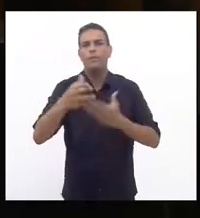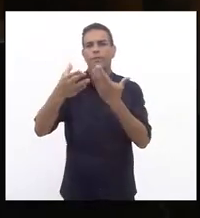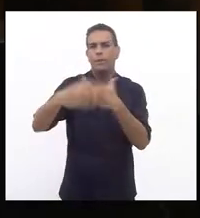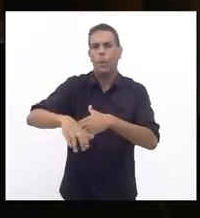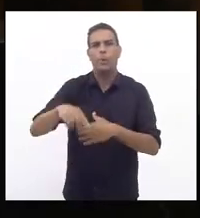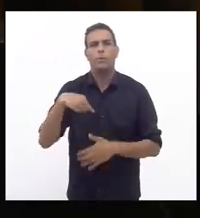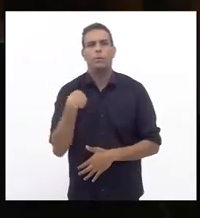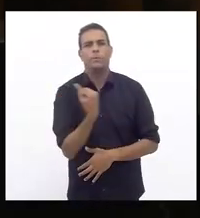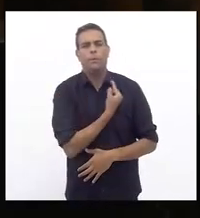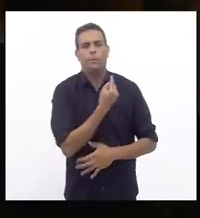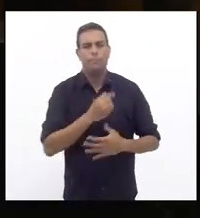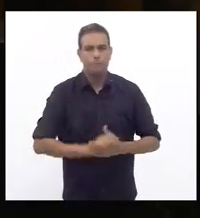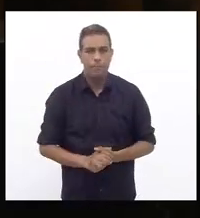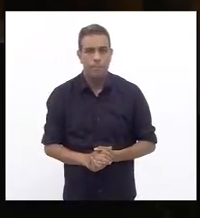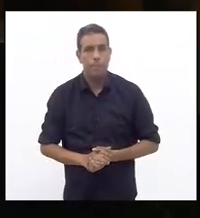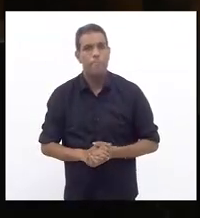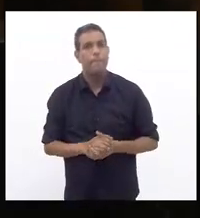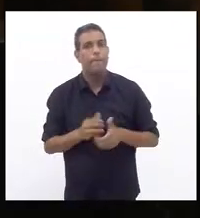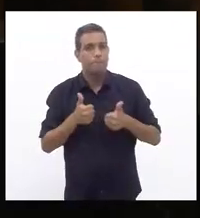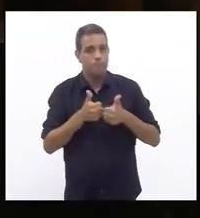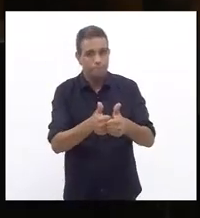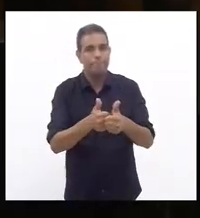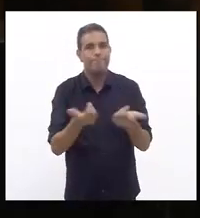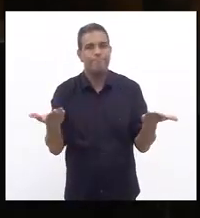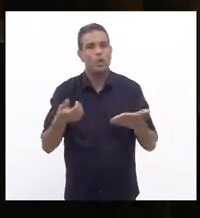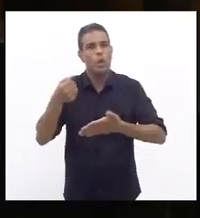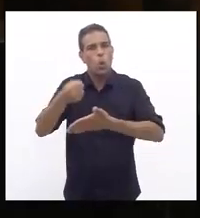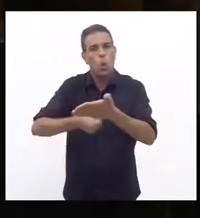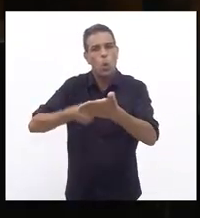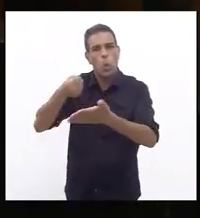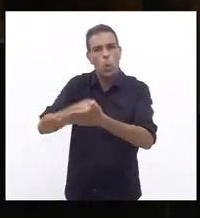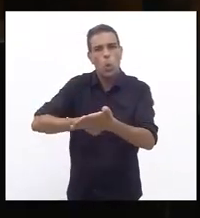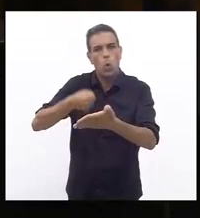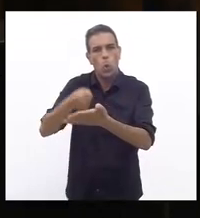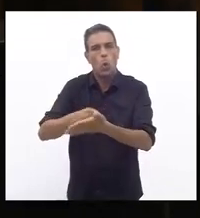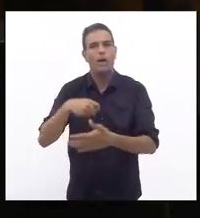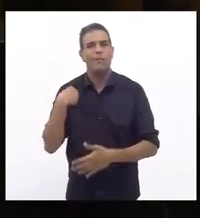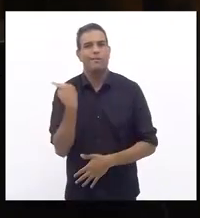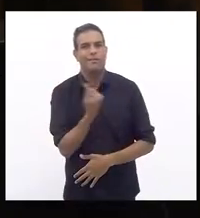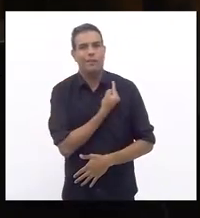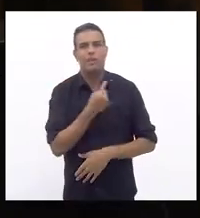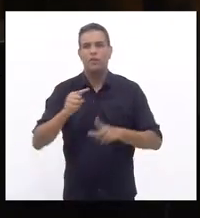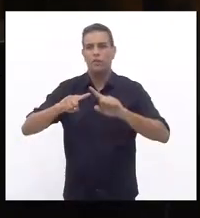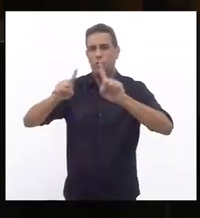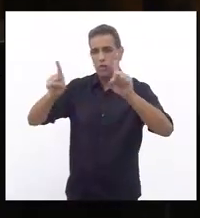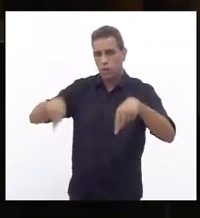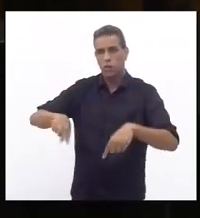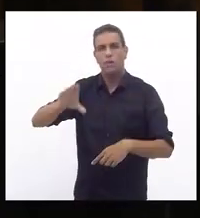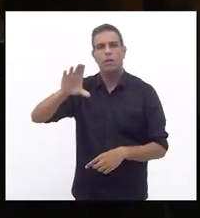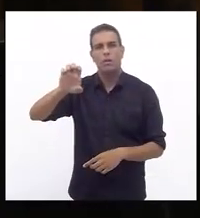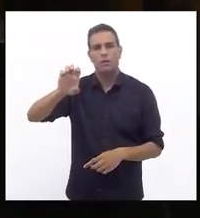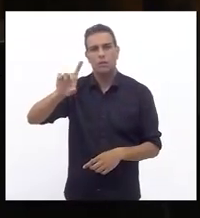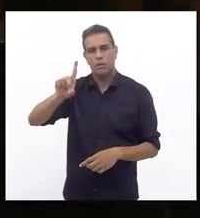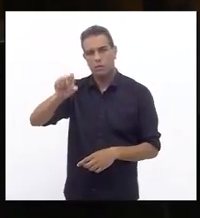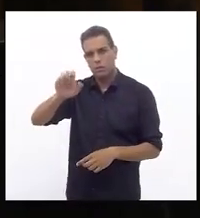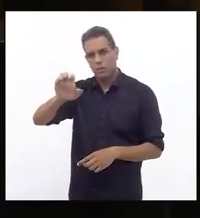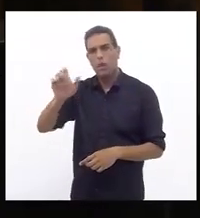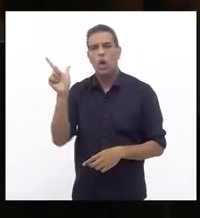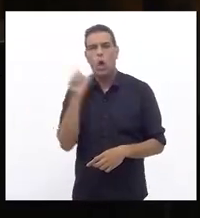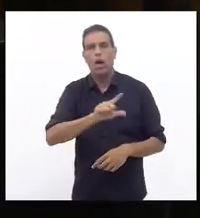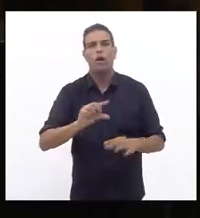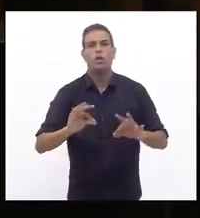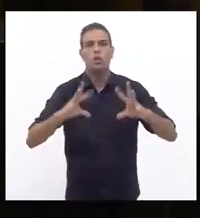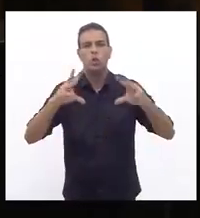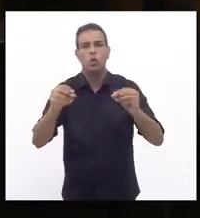estar dentro da SEDAI. Então, sigamos juntos, sigamos nessa luta, e é aos sedaianos que a gente faz justiça e a possibilidade de um